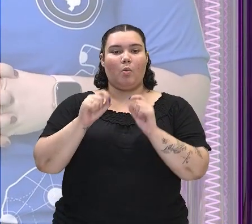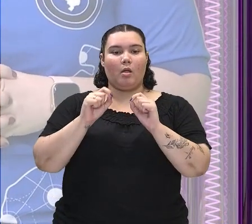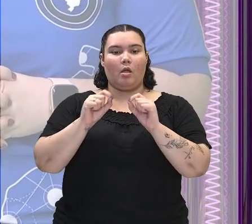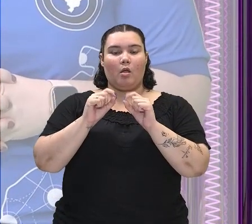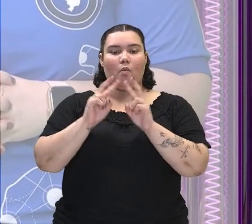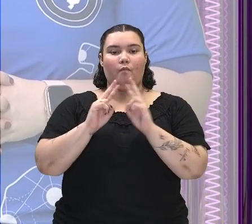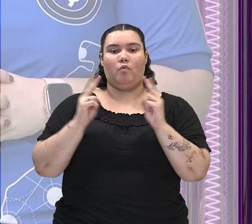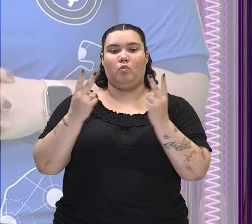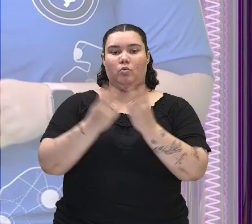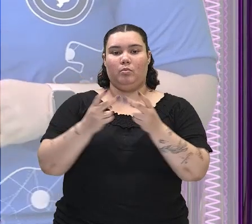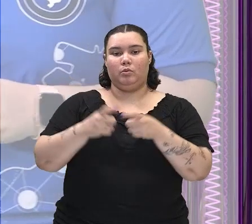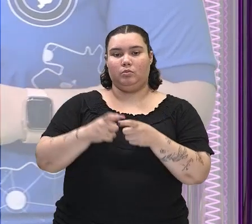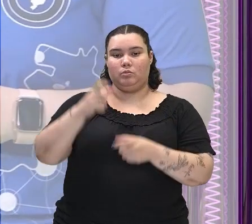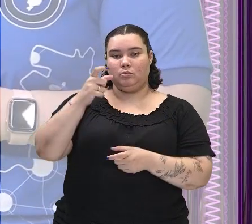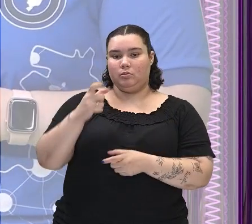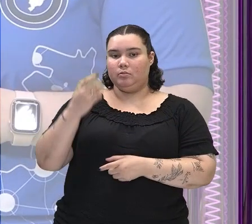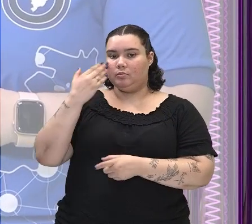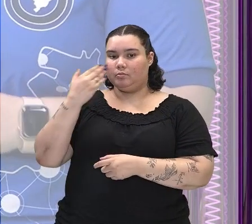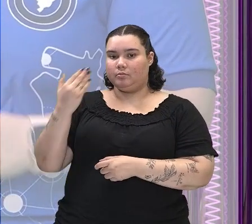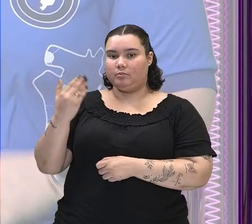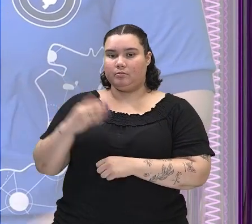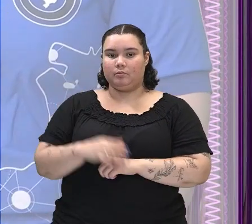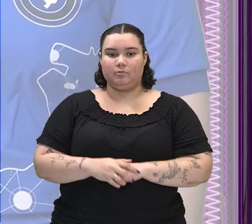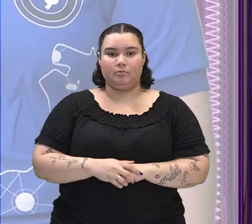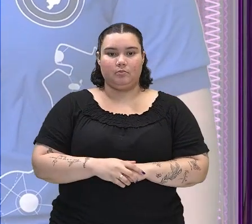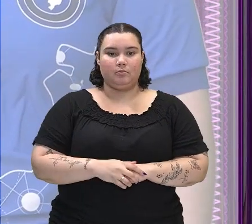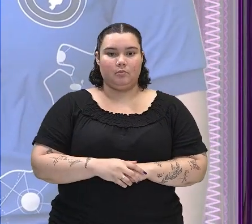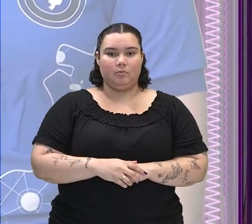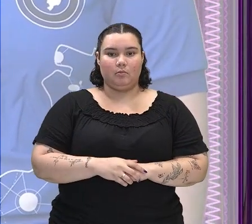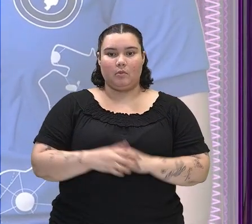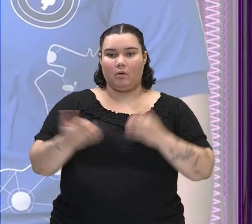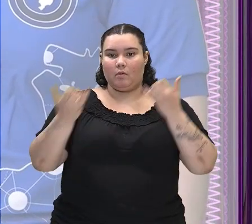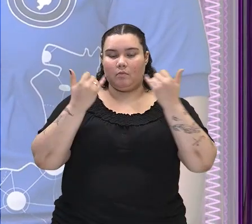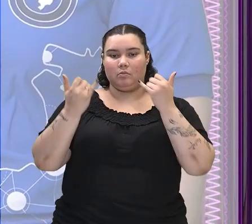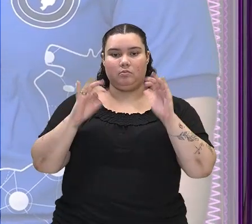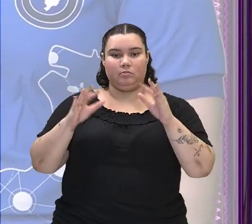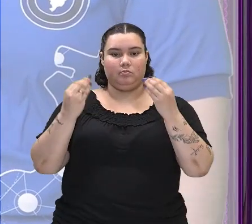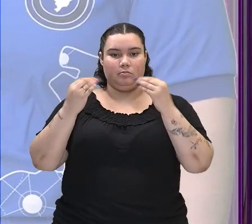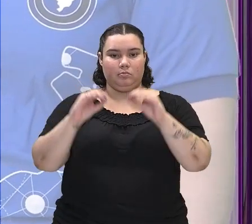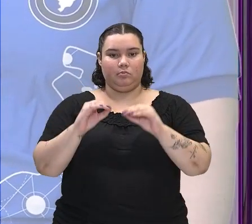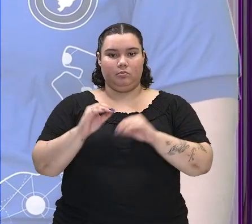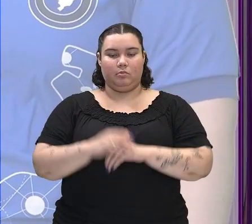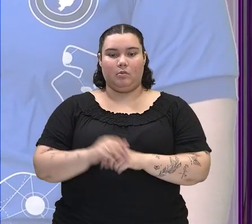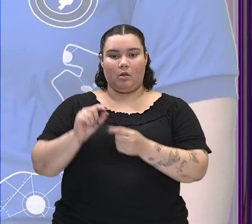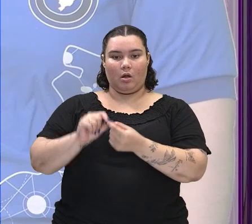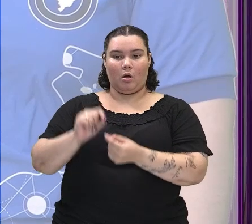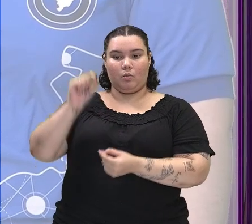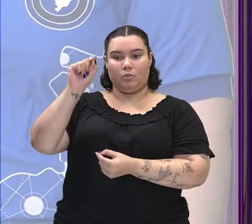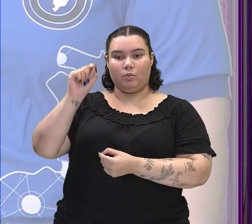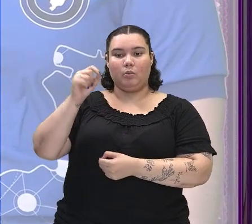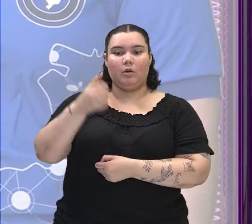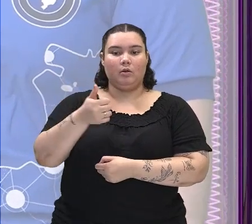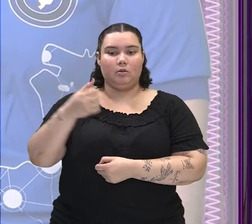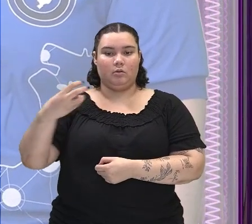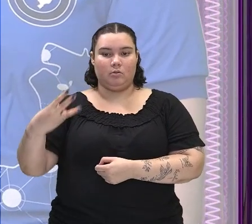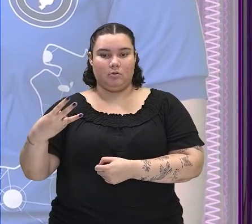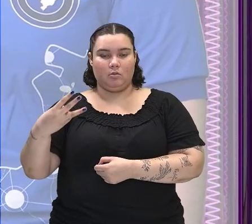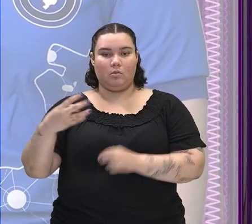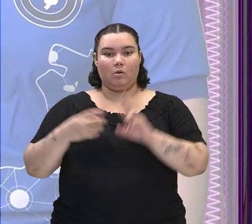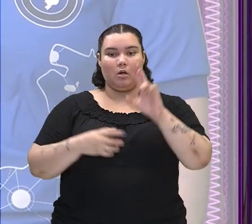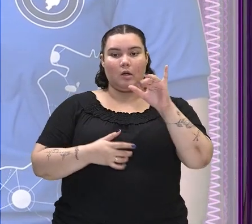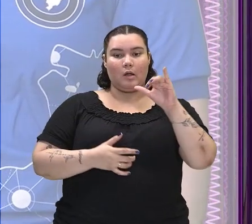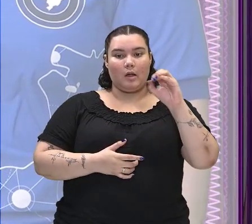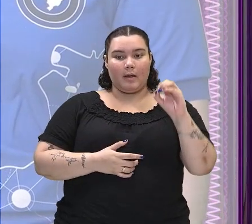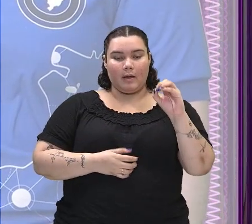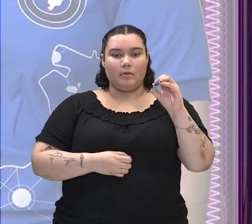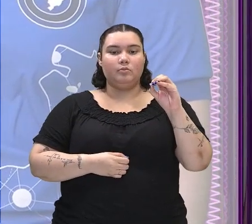do cilindro, né, esse cilindro aqui, e as informações já estão aqui. Olha só, a altura 13 e o